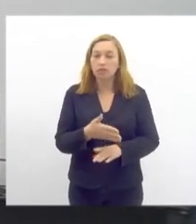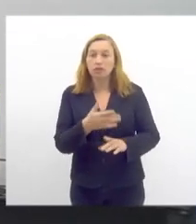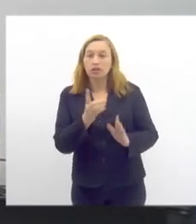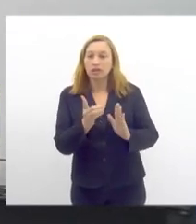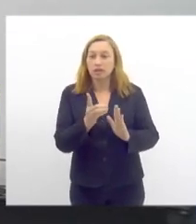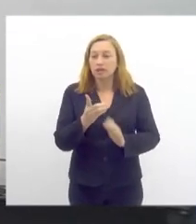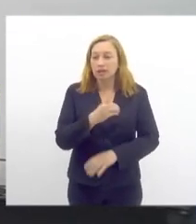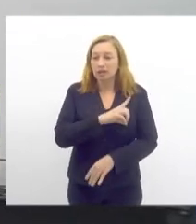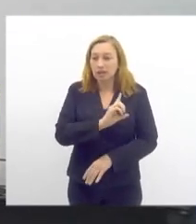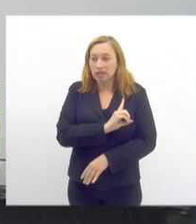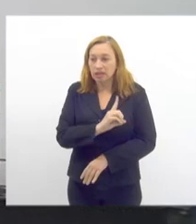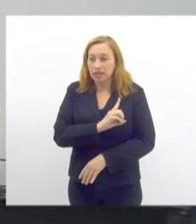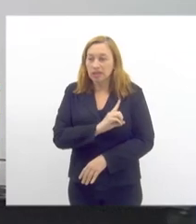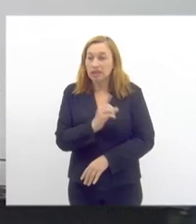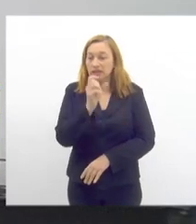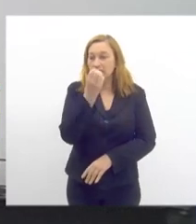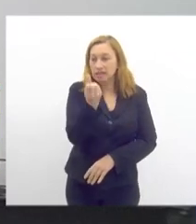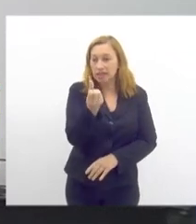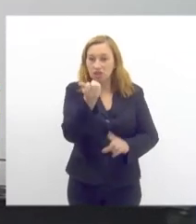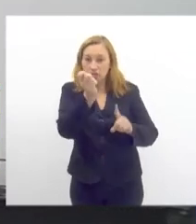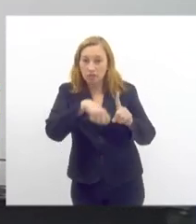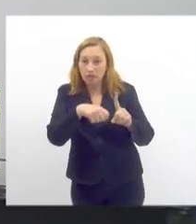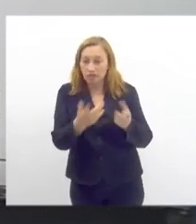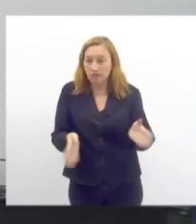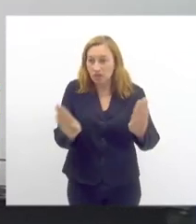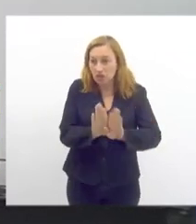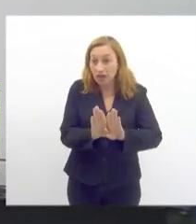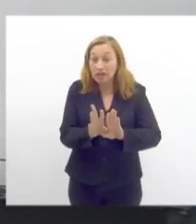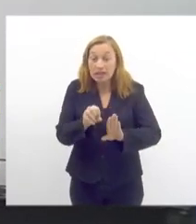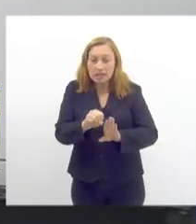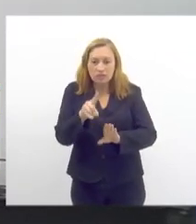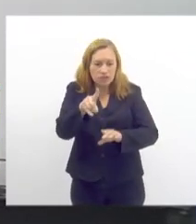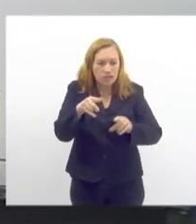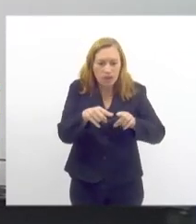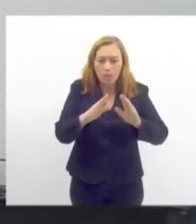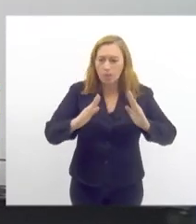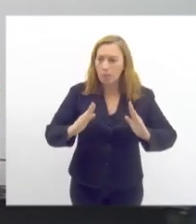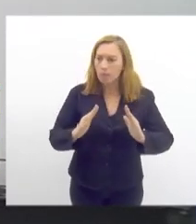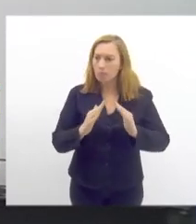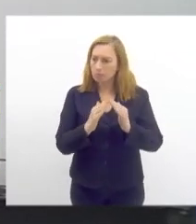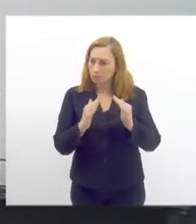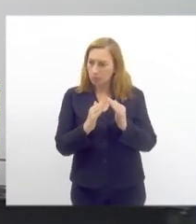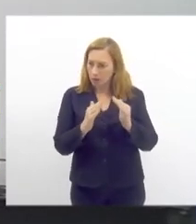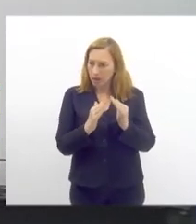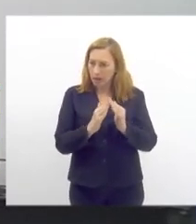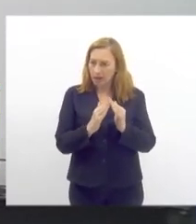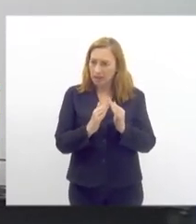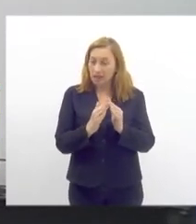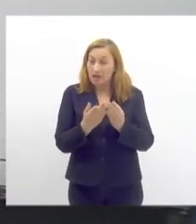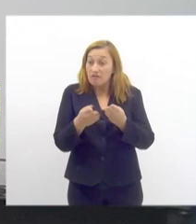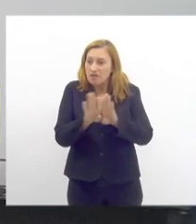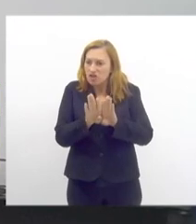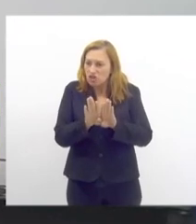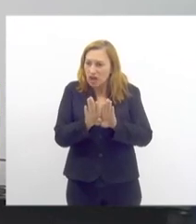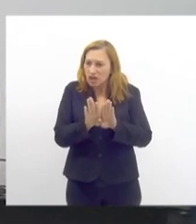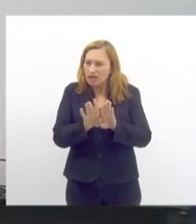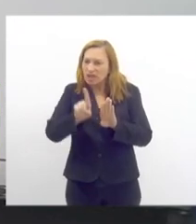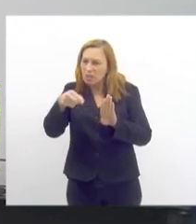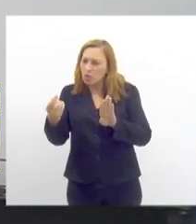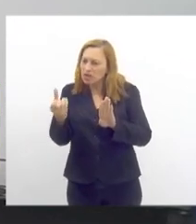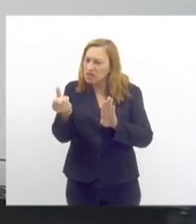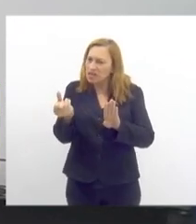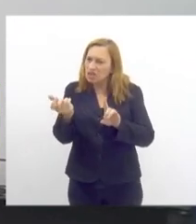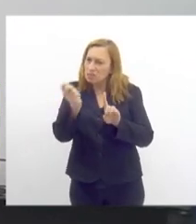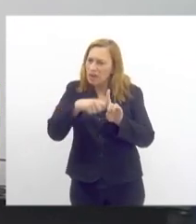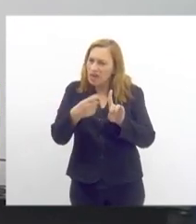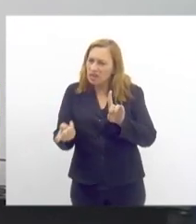fechado. E, se você mora num apartamento no quarto, quinto, sexto andar e deixar ele 6 meses fechado, você vai ver o que vai acontecer quando você reabrir.